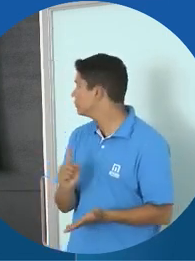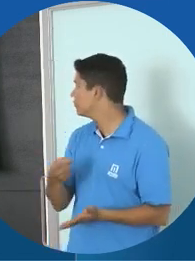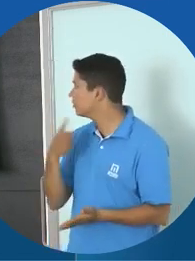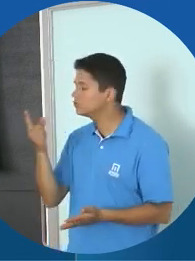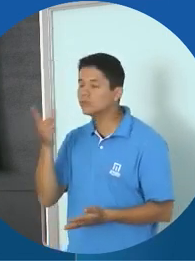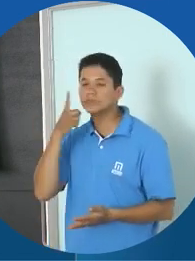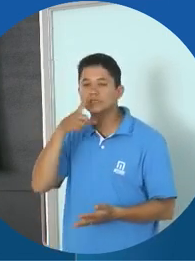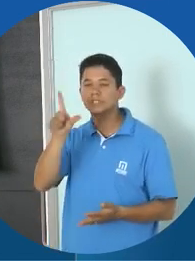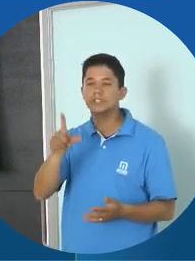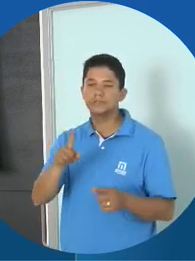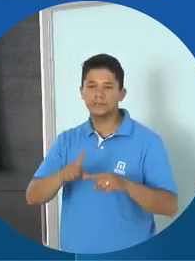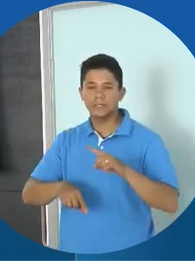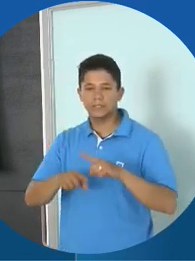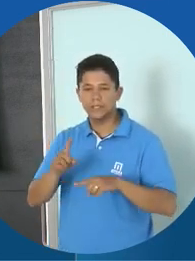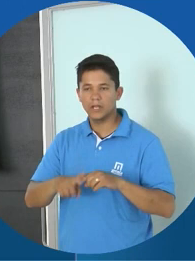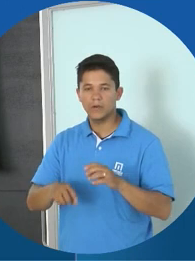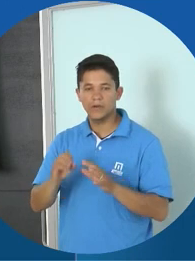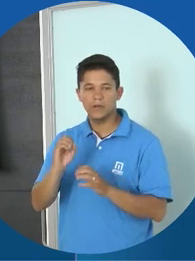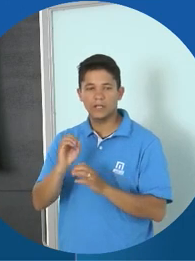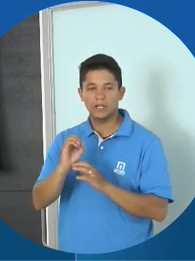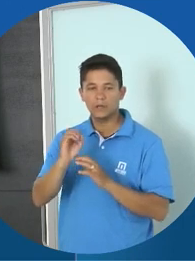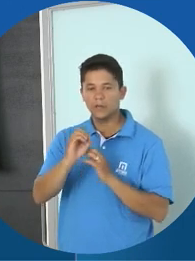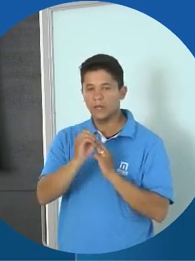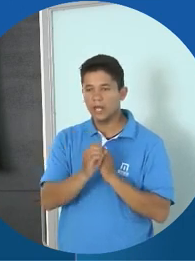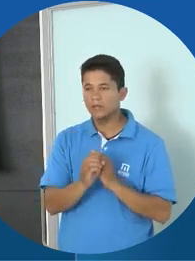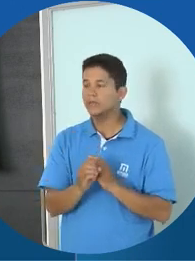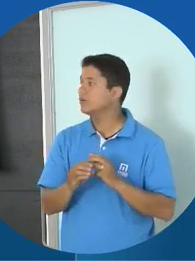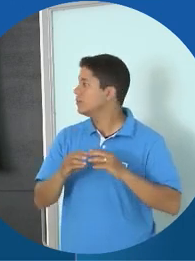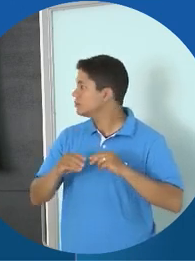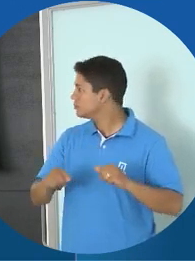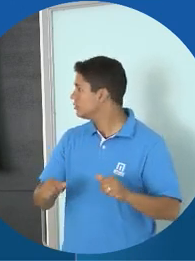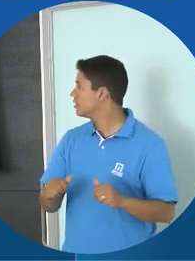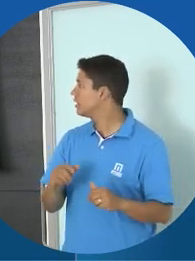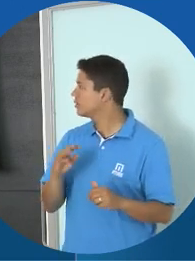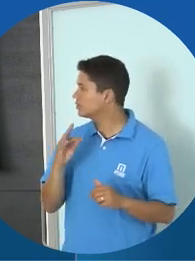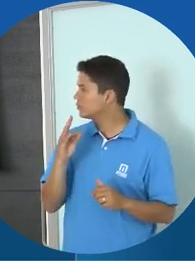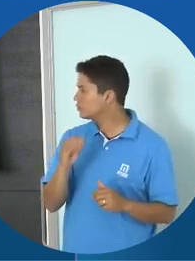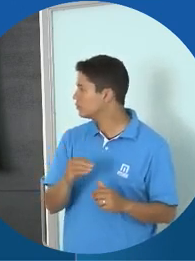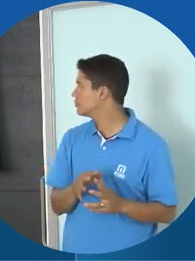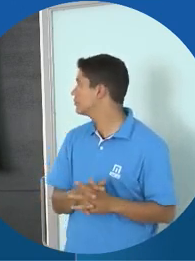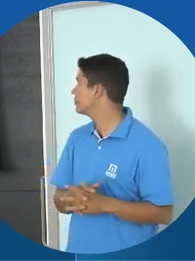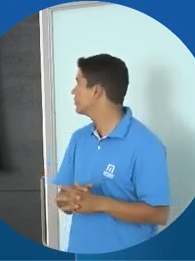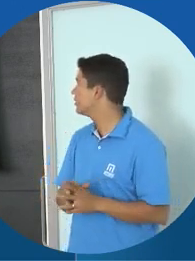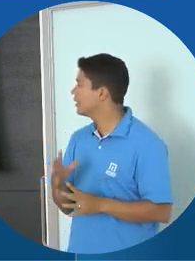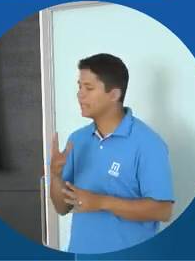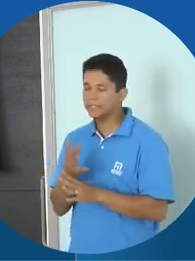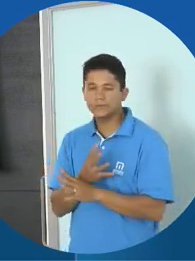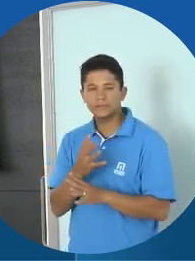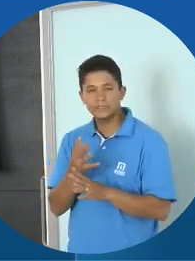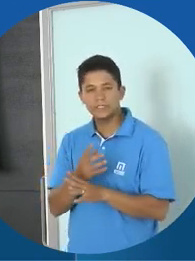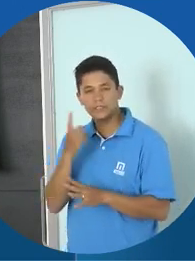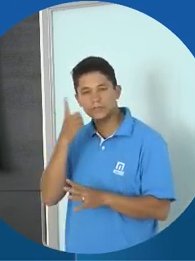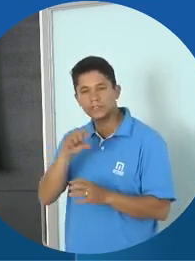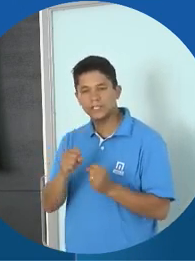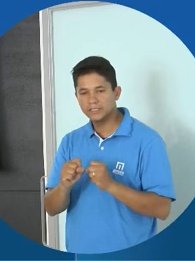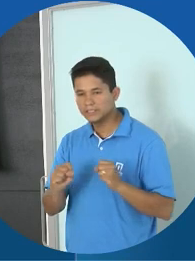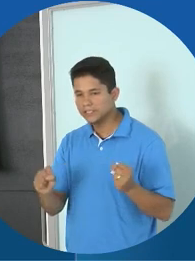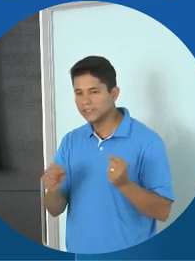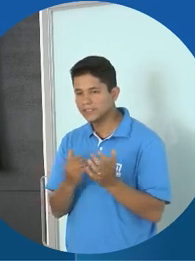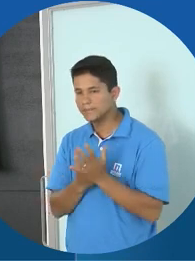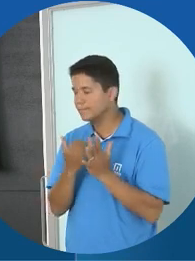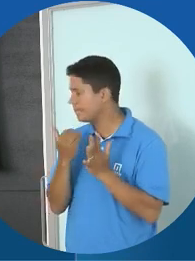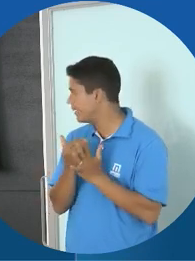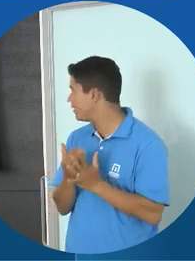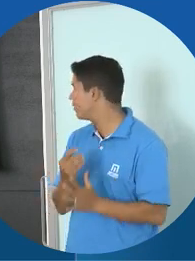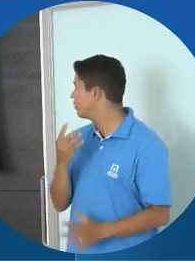por um material ser granular e consolidar um pouco mais ele, nós conseguimos um ganho de resistência um pouco maior, chegando até